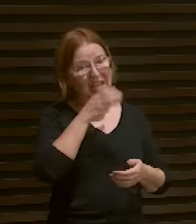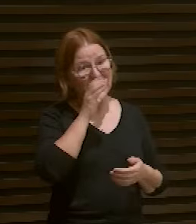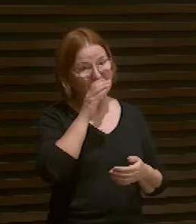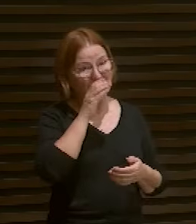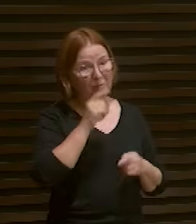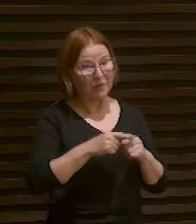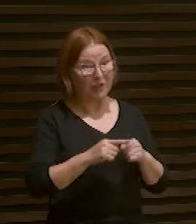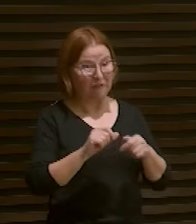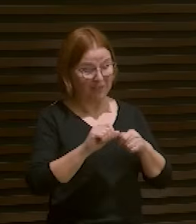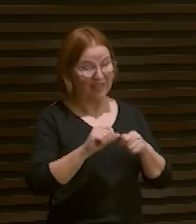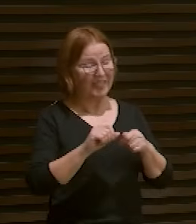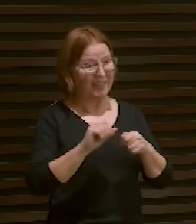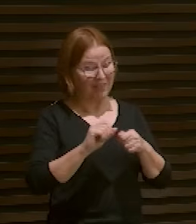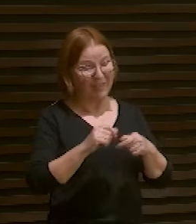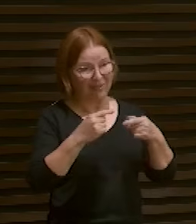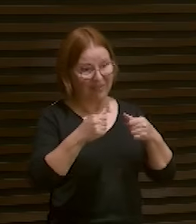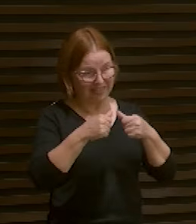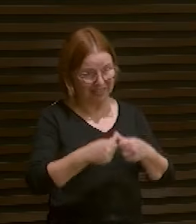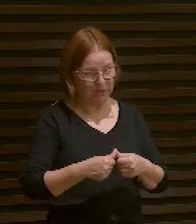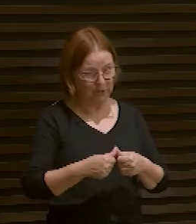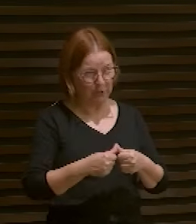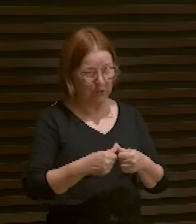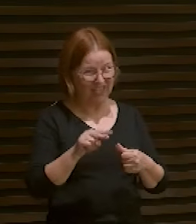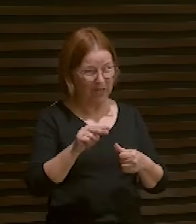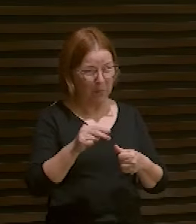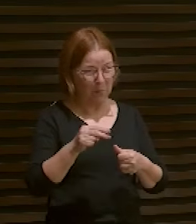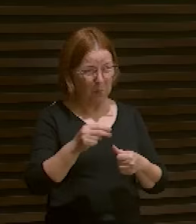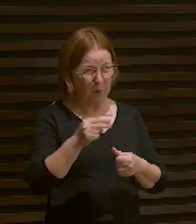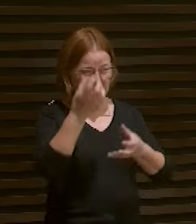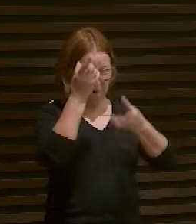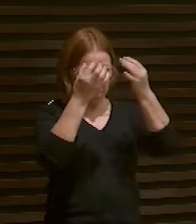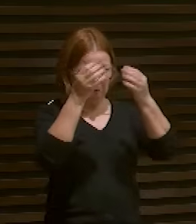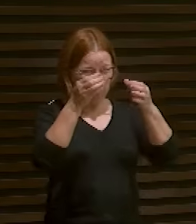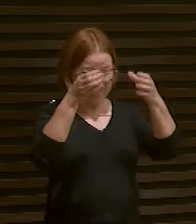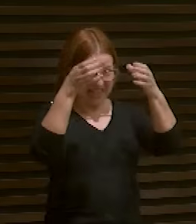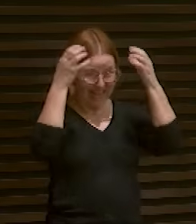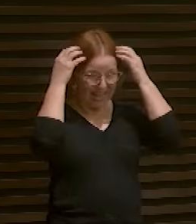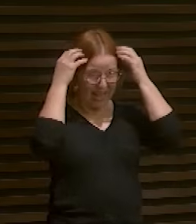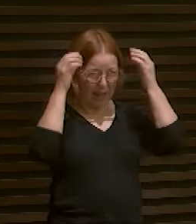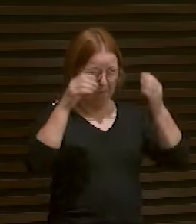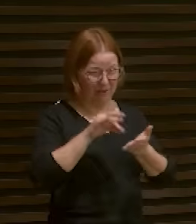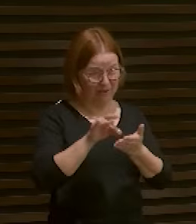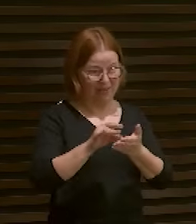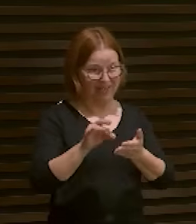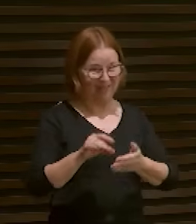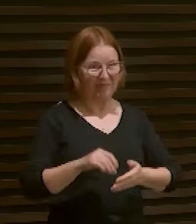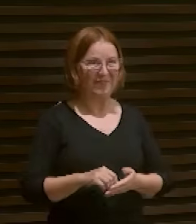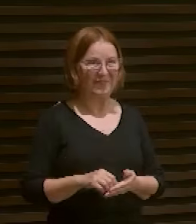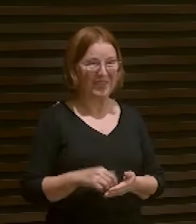amontoarás brasas vivas sobre a sua cabeça. Não te deixes vencer do mal, mas vence o mal com o bem.